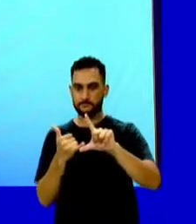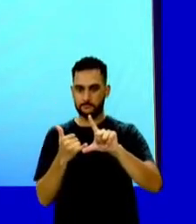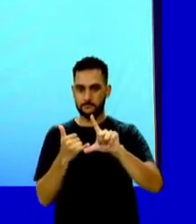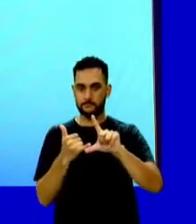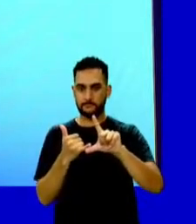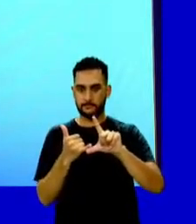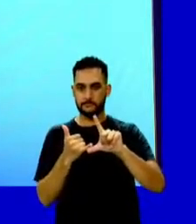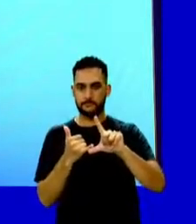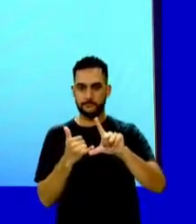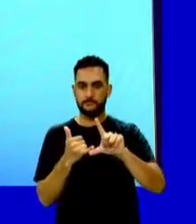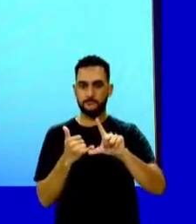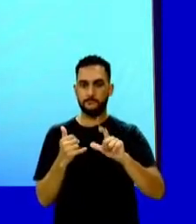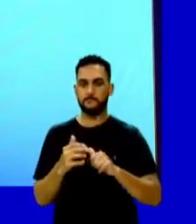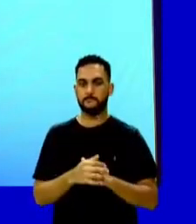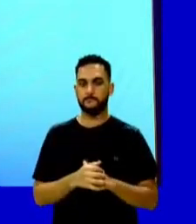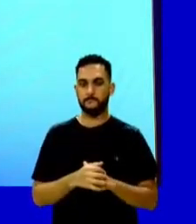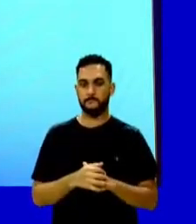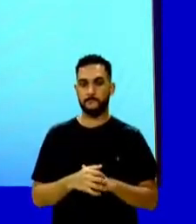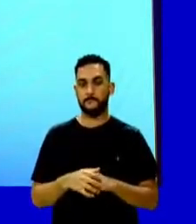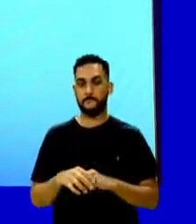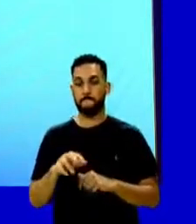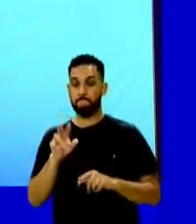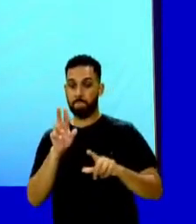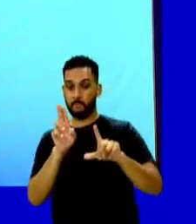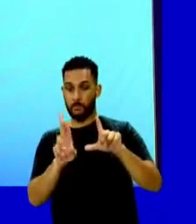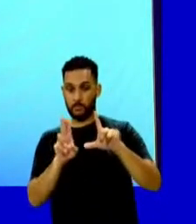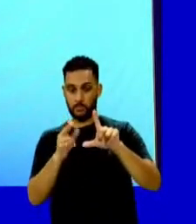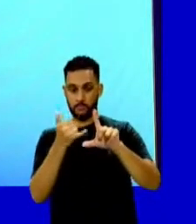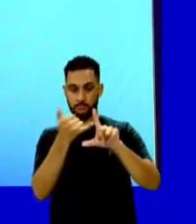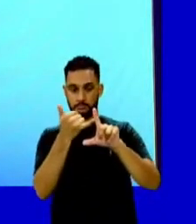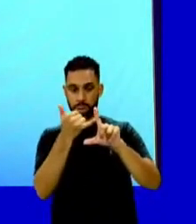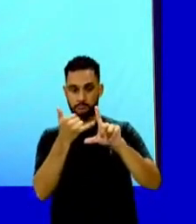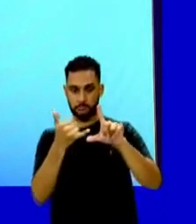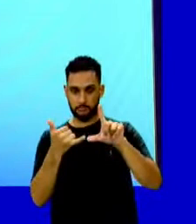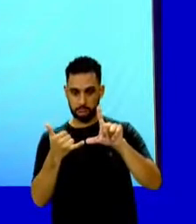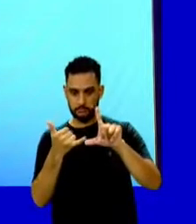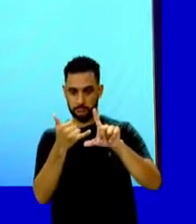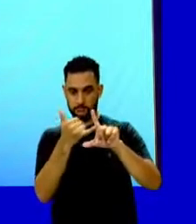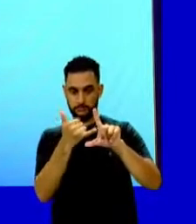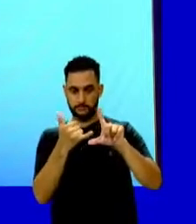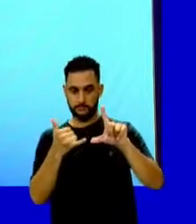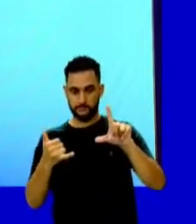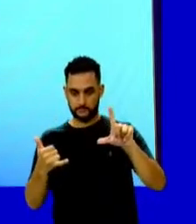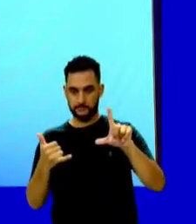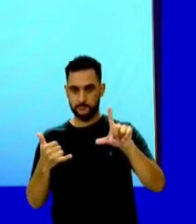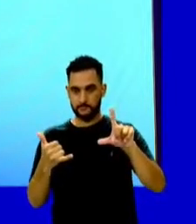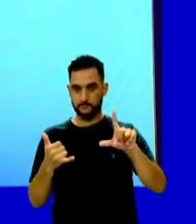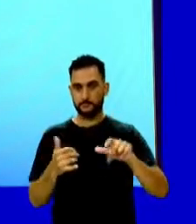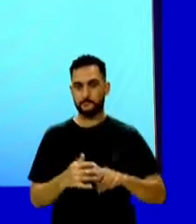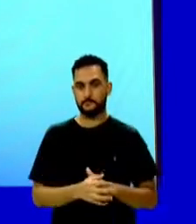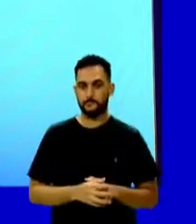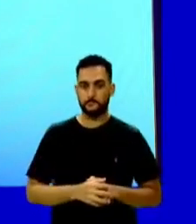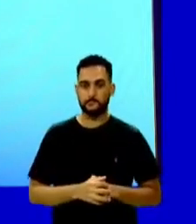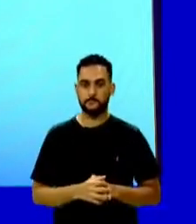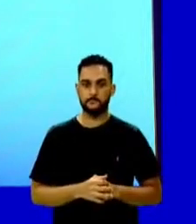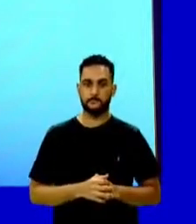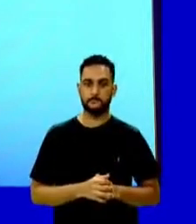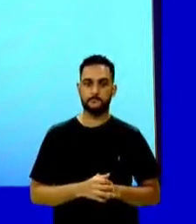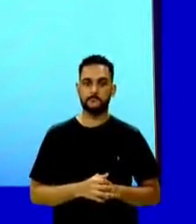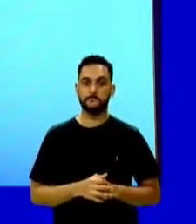y = 12 e o é a reta de equação 2x + 4y = 40